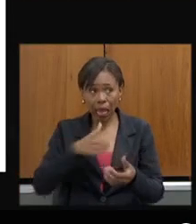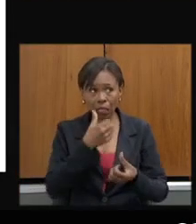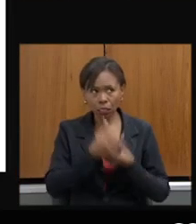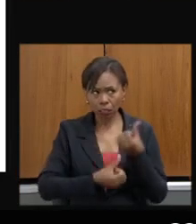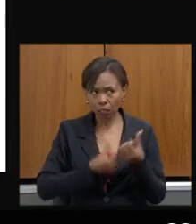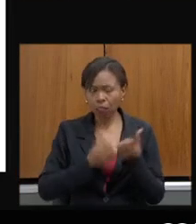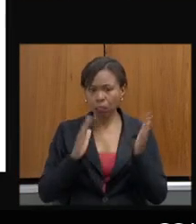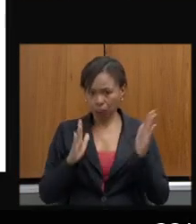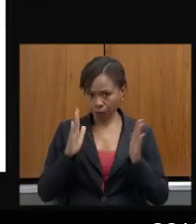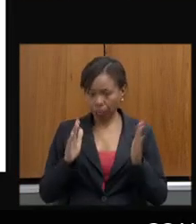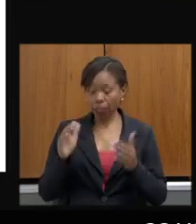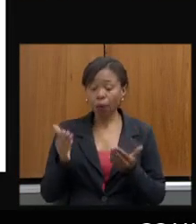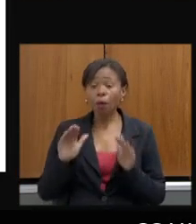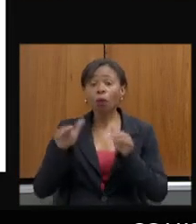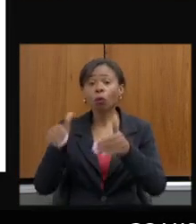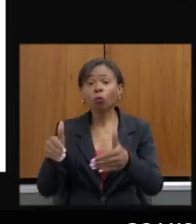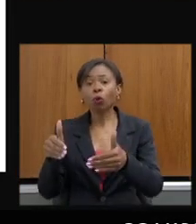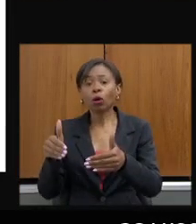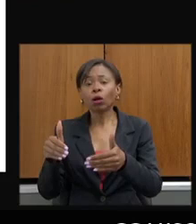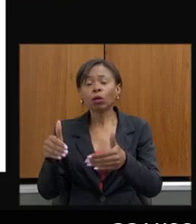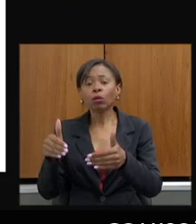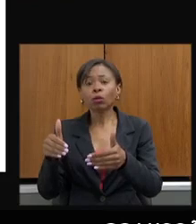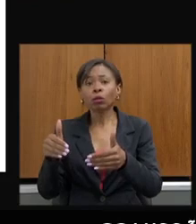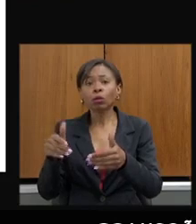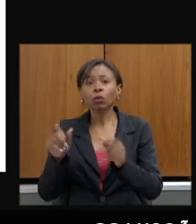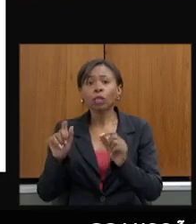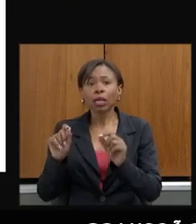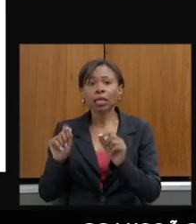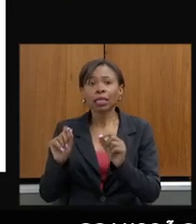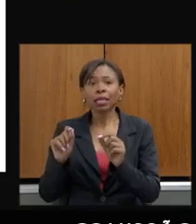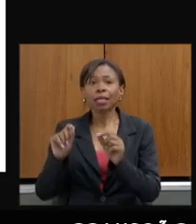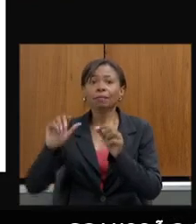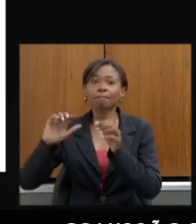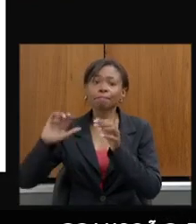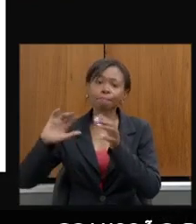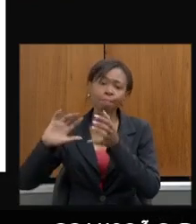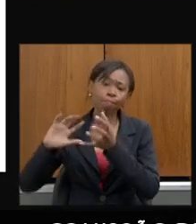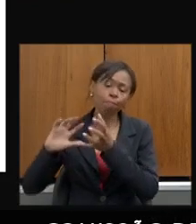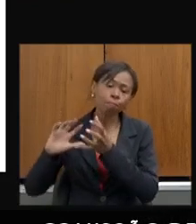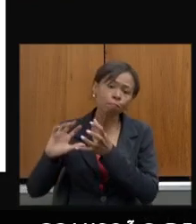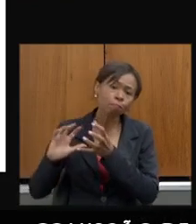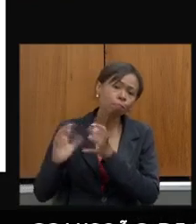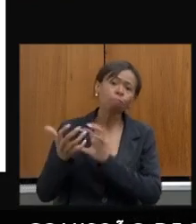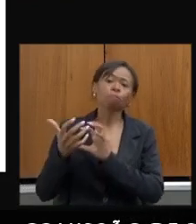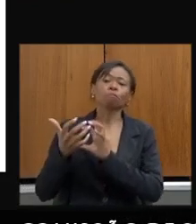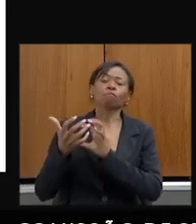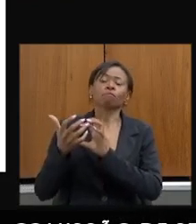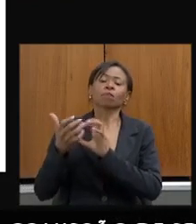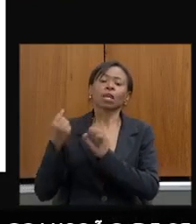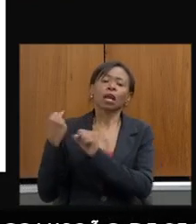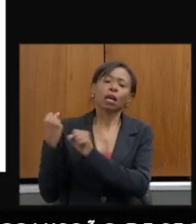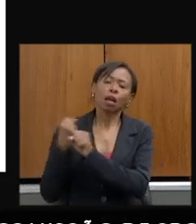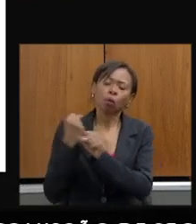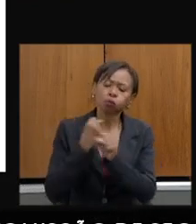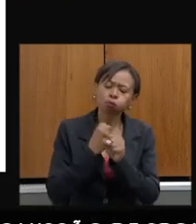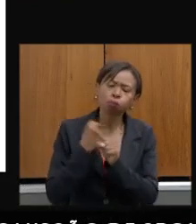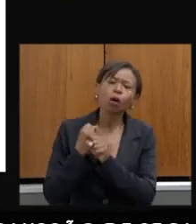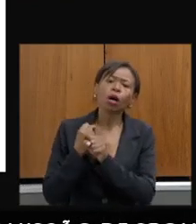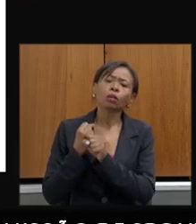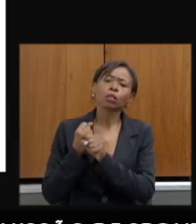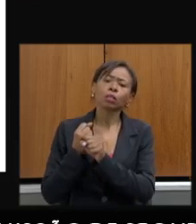semestre para recuperação reforma e